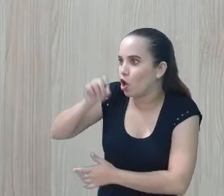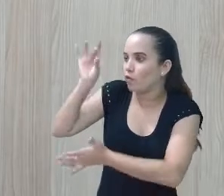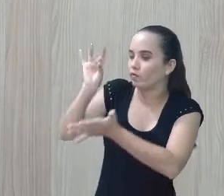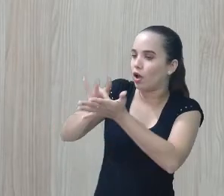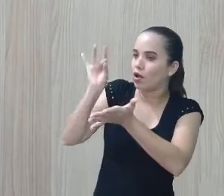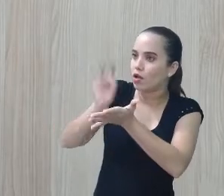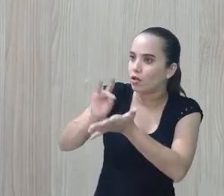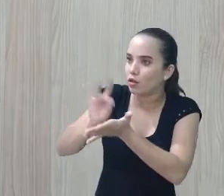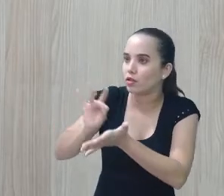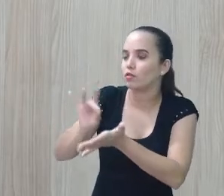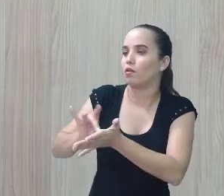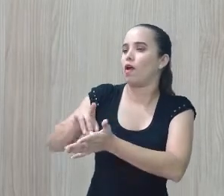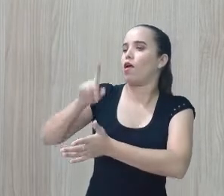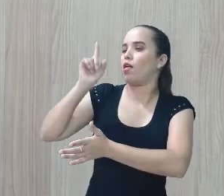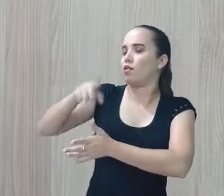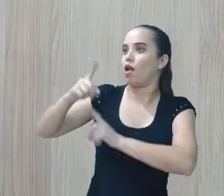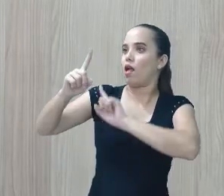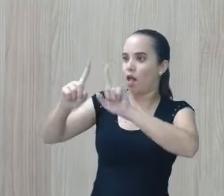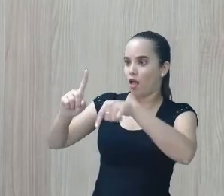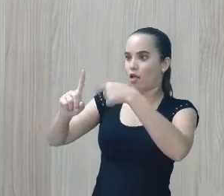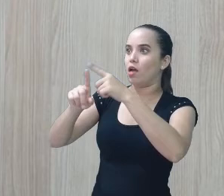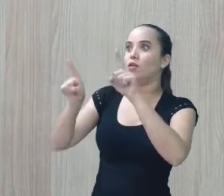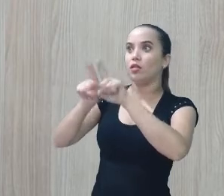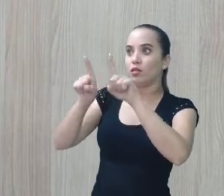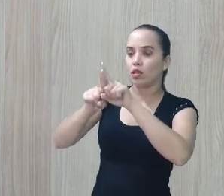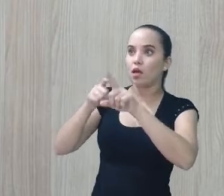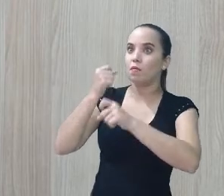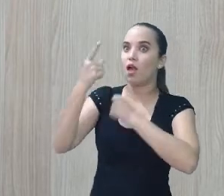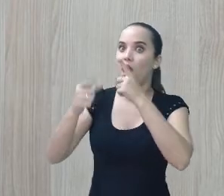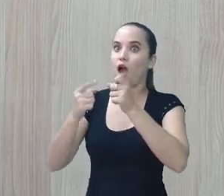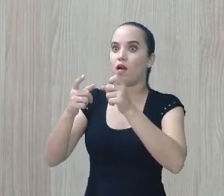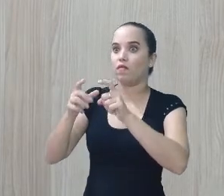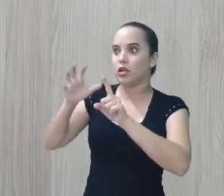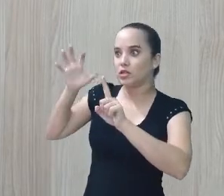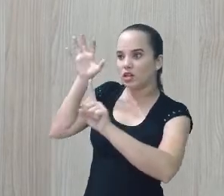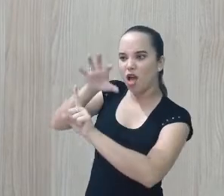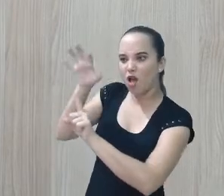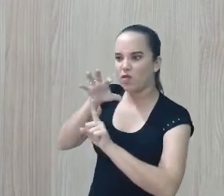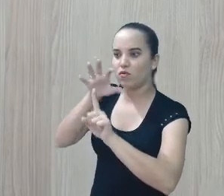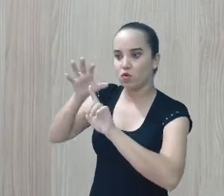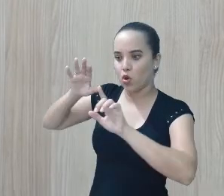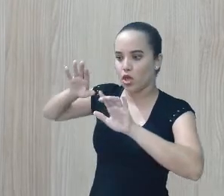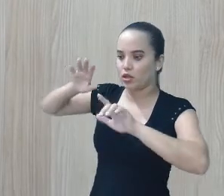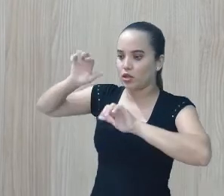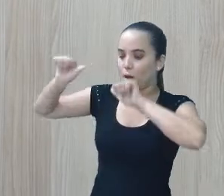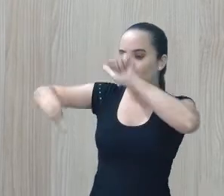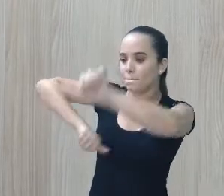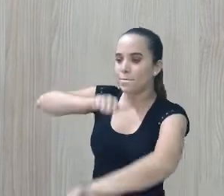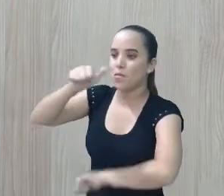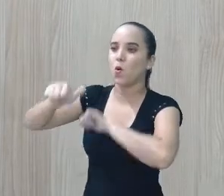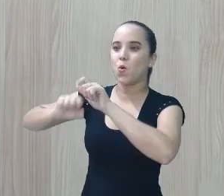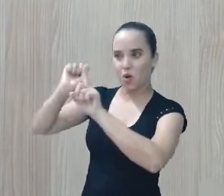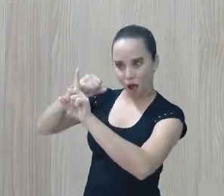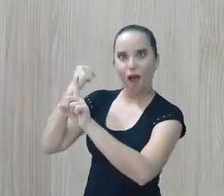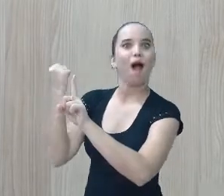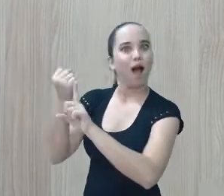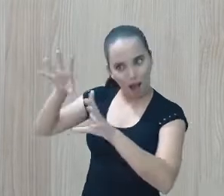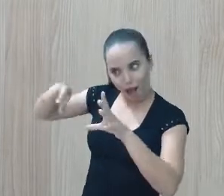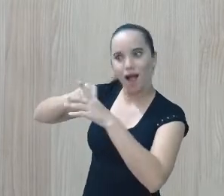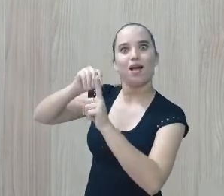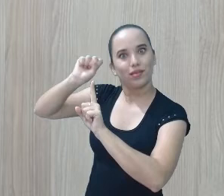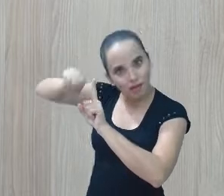um dos fatores mobilizadores de mudanças também da sociedade. Sim. Ela não só reflete a mudança que